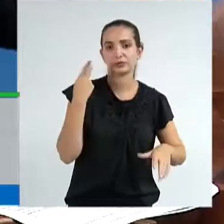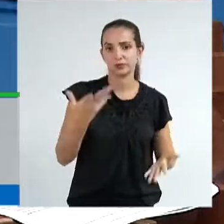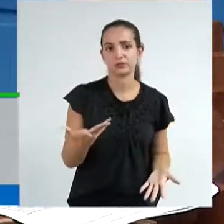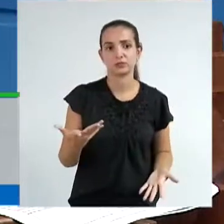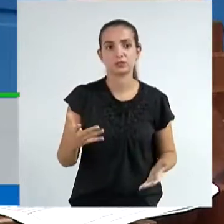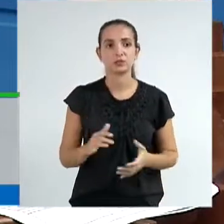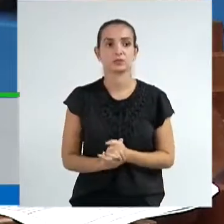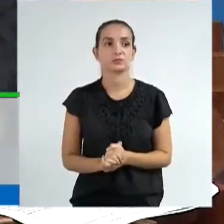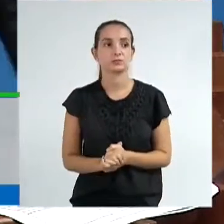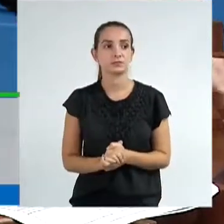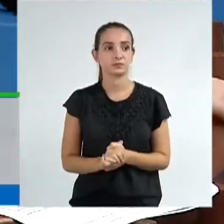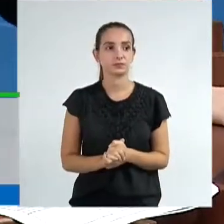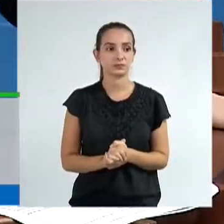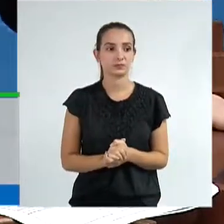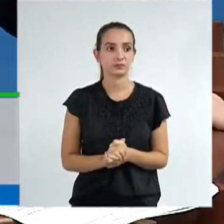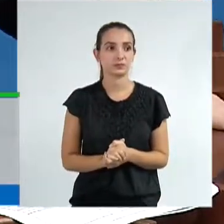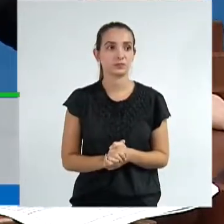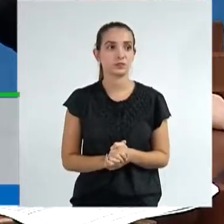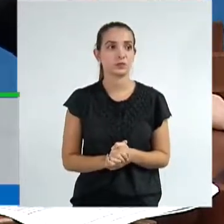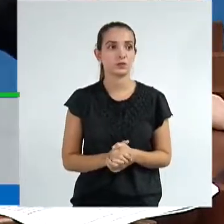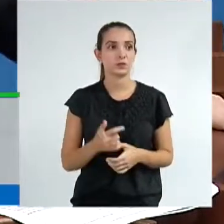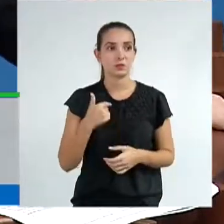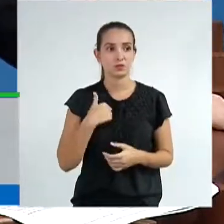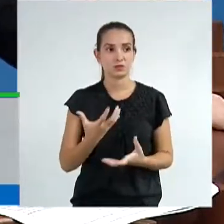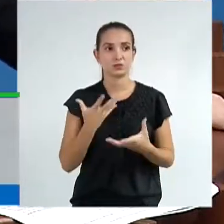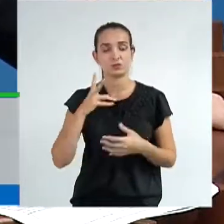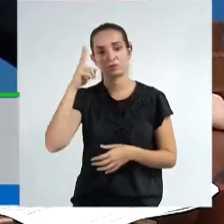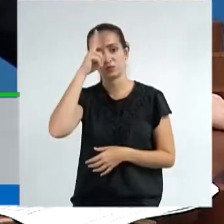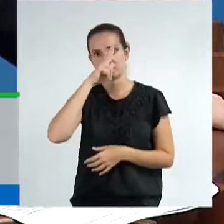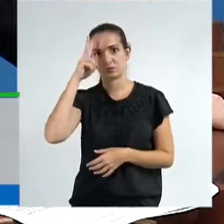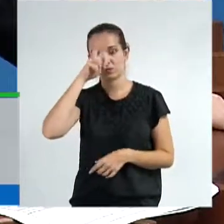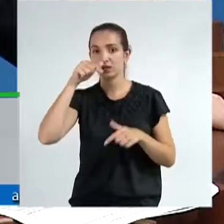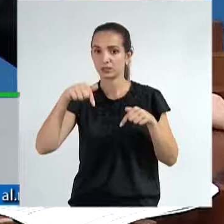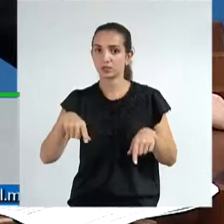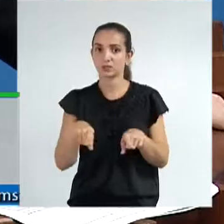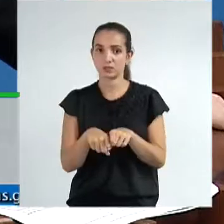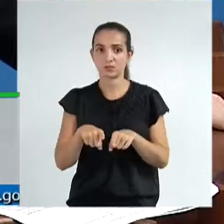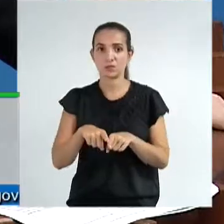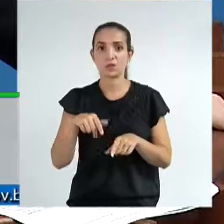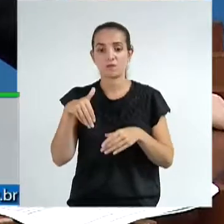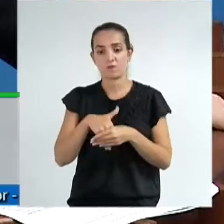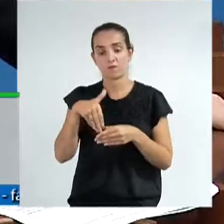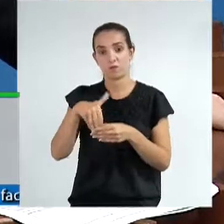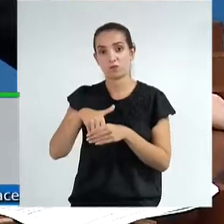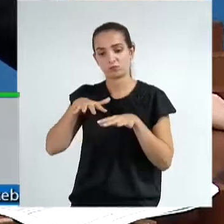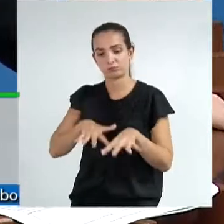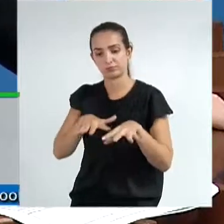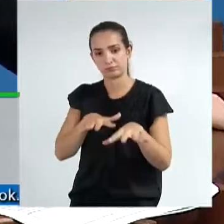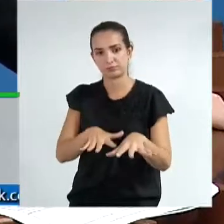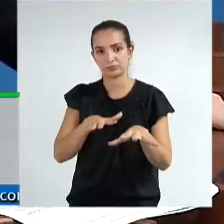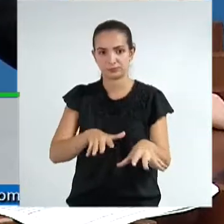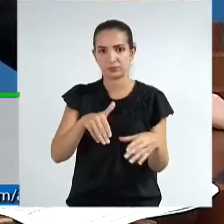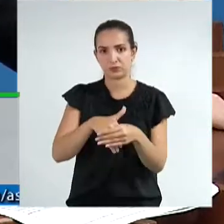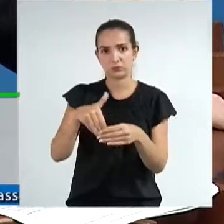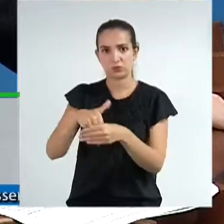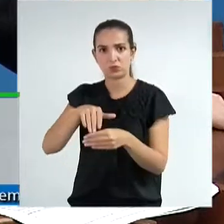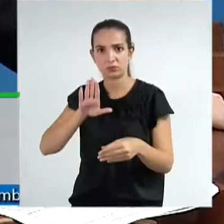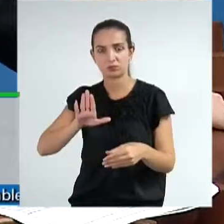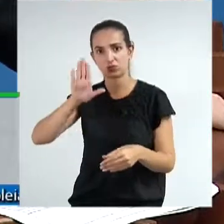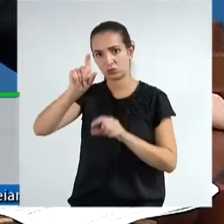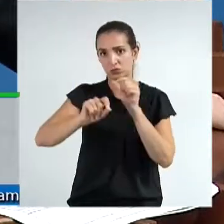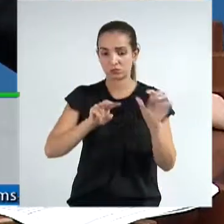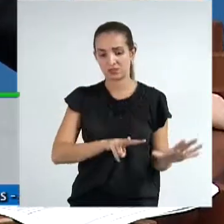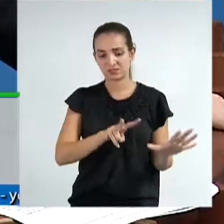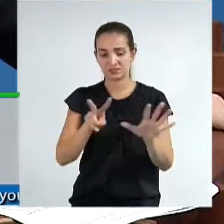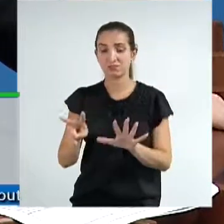aceitando, aliás, eu quero recordar aqui que durante a campanha eleitoral, numa semana